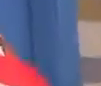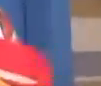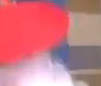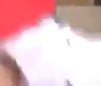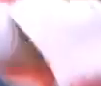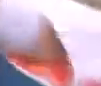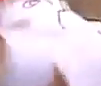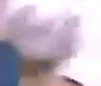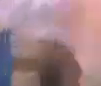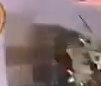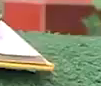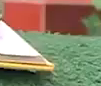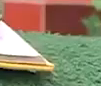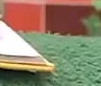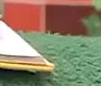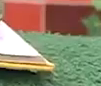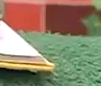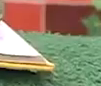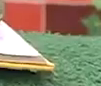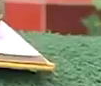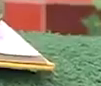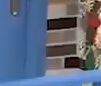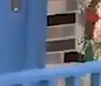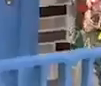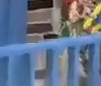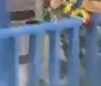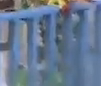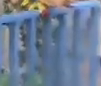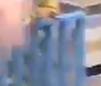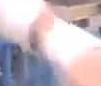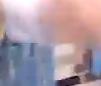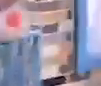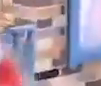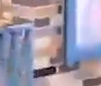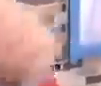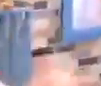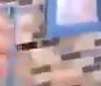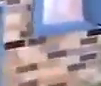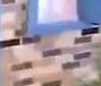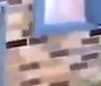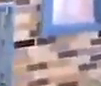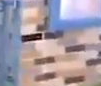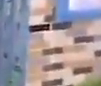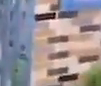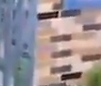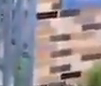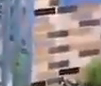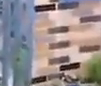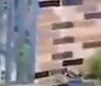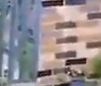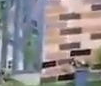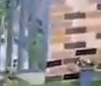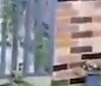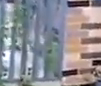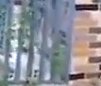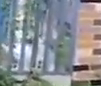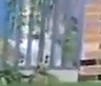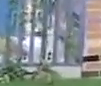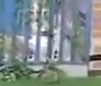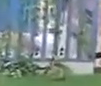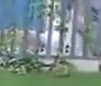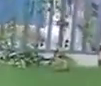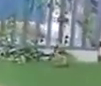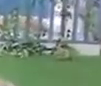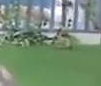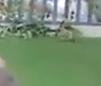Quelônio! Quelônio! Oi? Dá licencinha, sabe o que é, Quelônio? Eu tenho que fazer uma pesquisa para a escola. E é